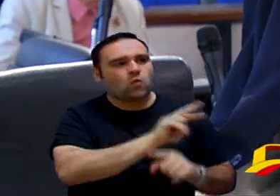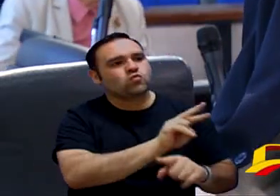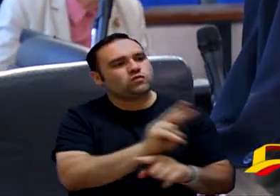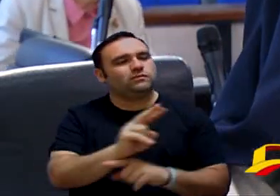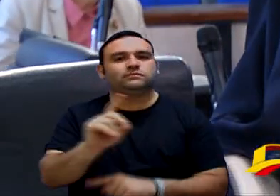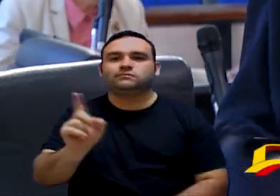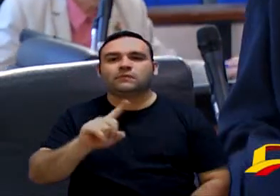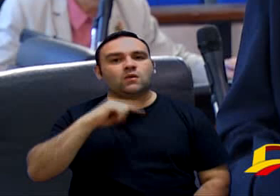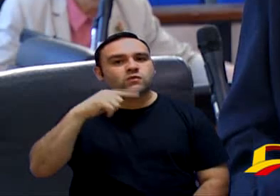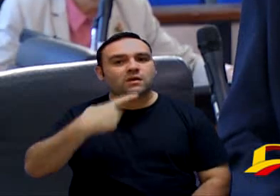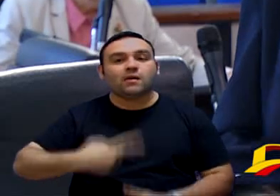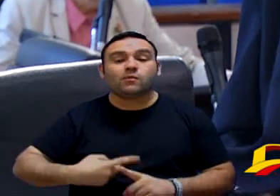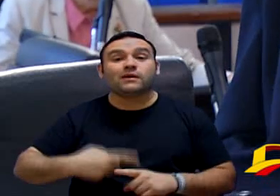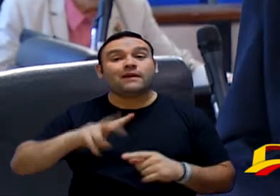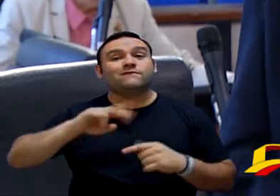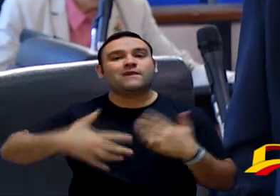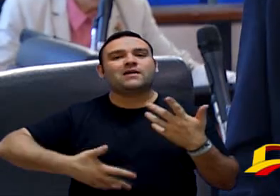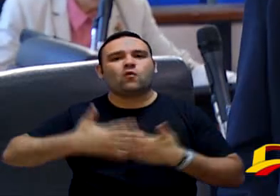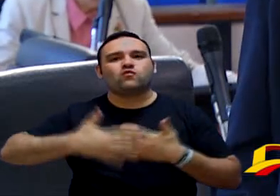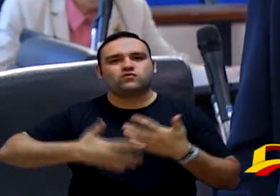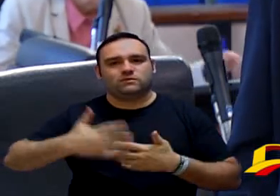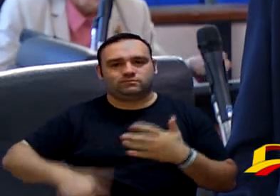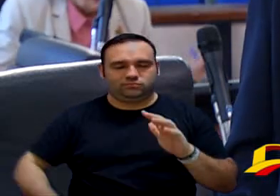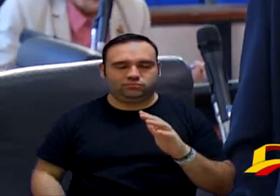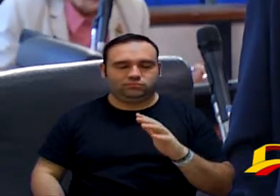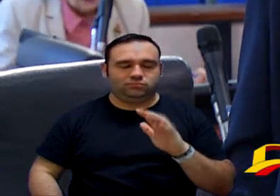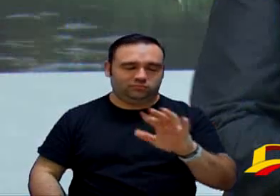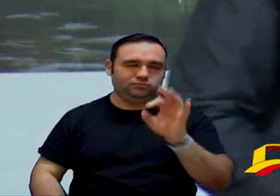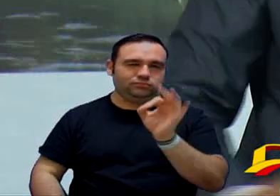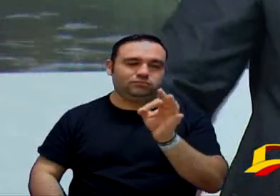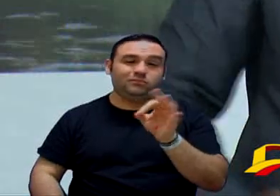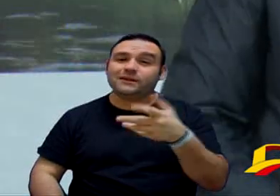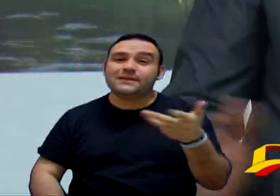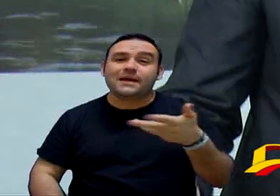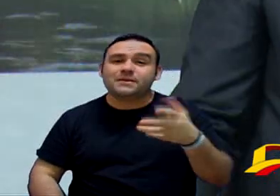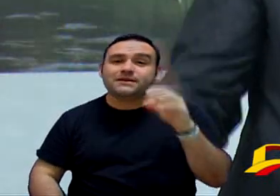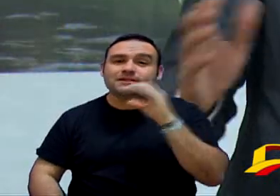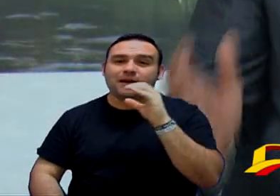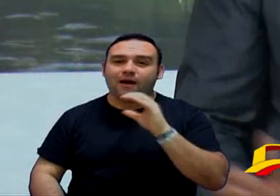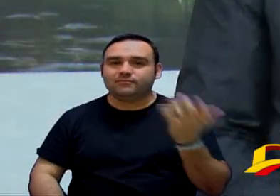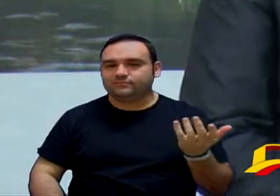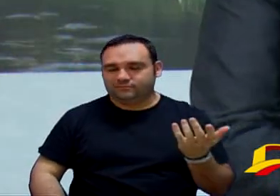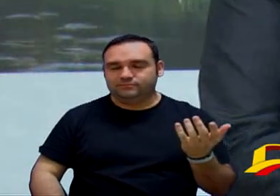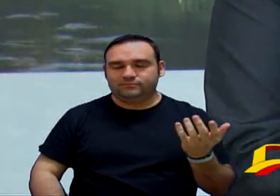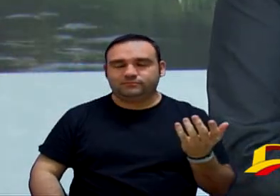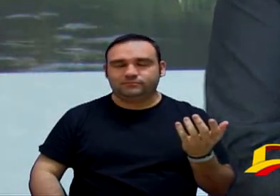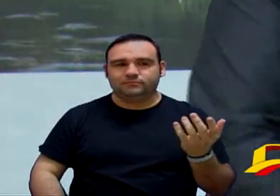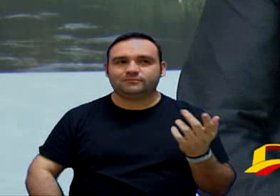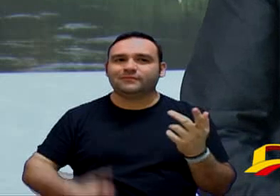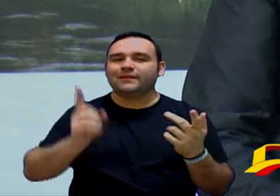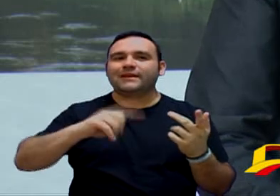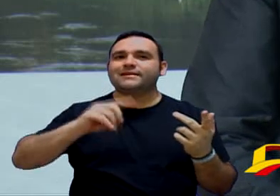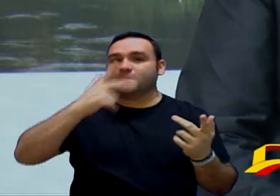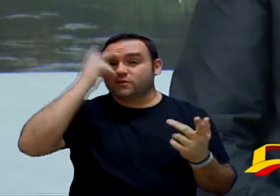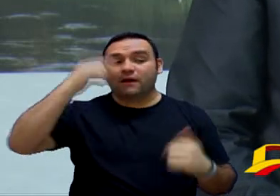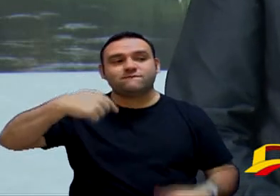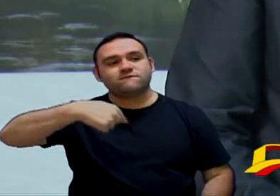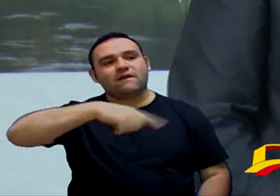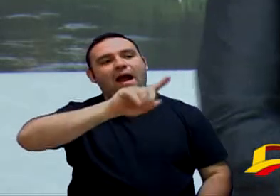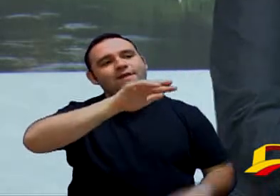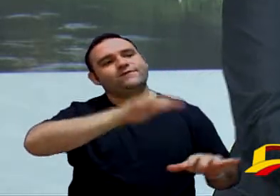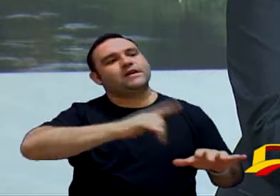cuidando porque vai dar confusão emergencial Então é assim é uma passagem né